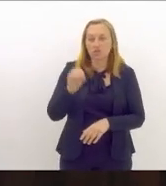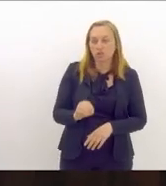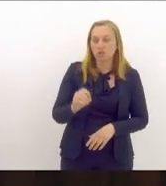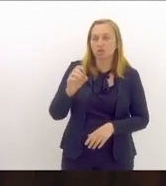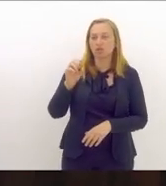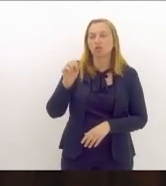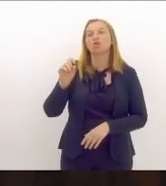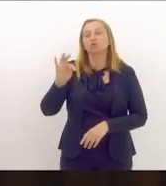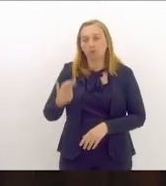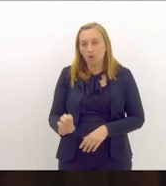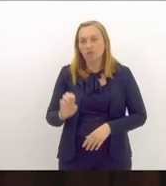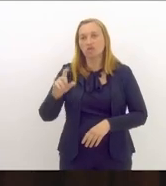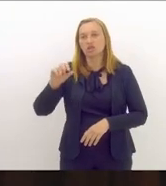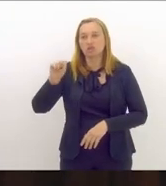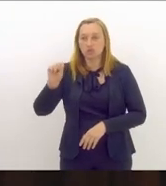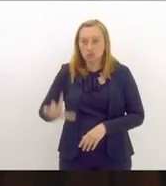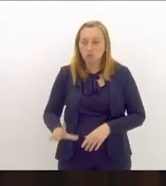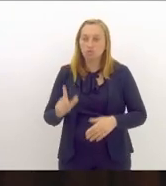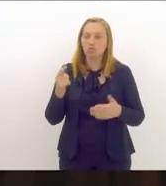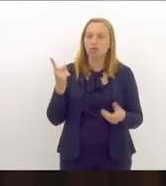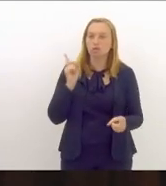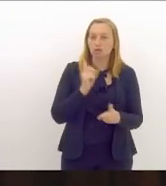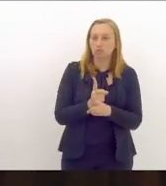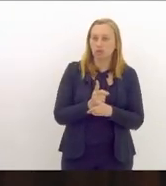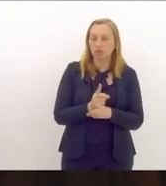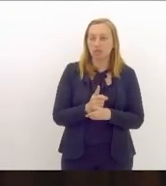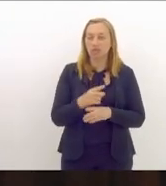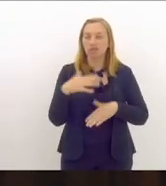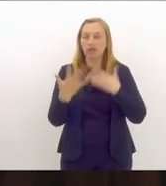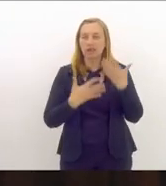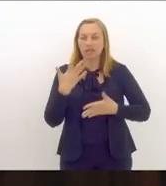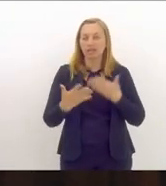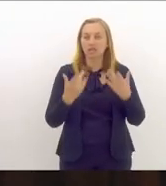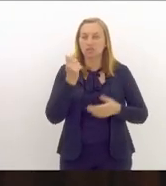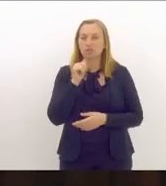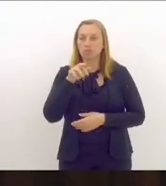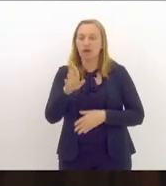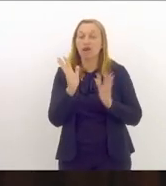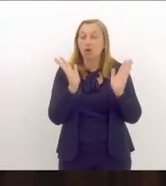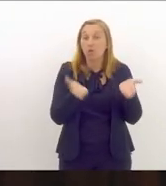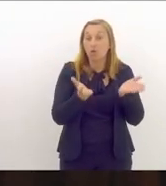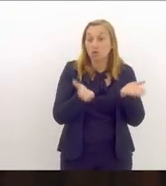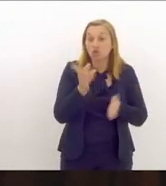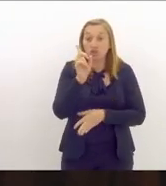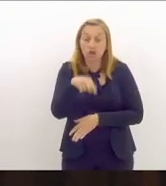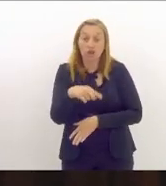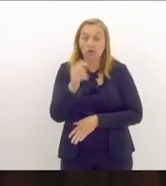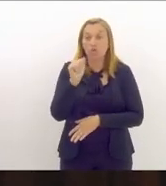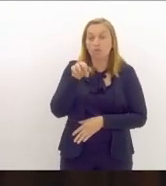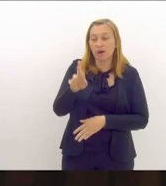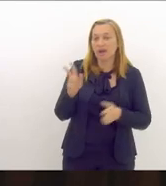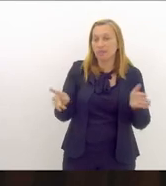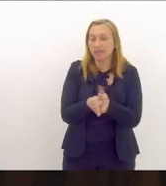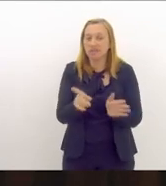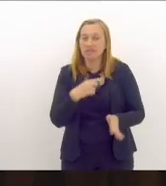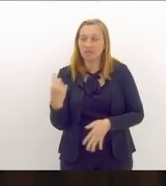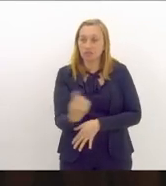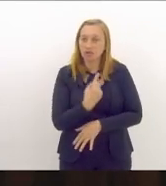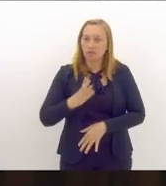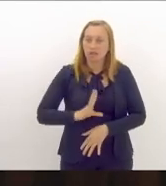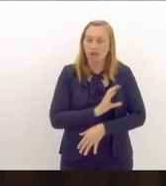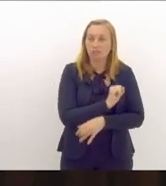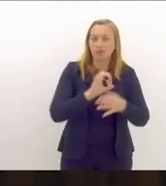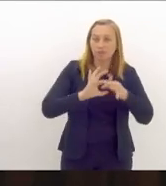Zona Sul, encontraram acolhida e simpatia neste bar, que é hoje é o bar de todos nós, amantes